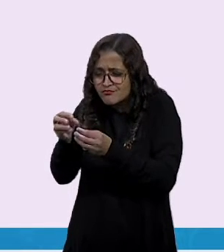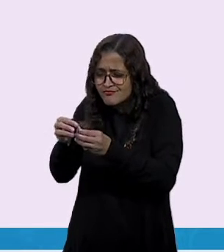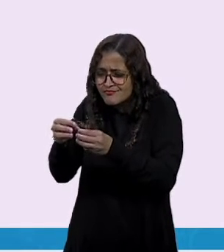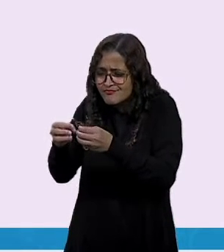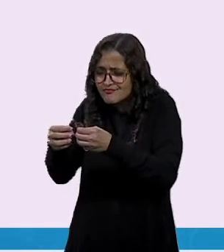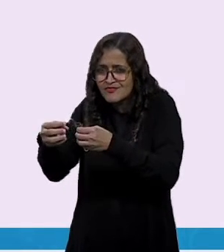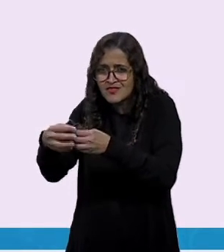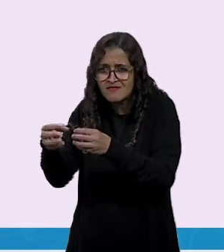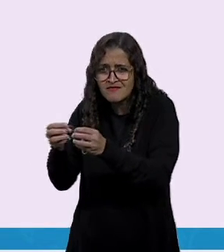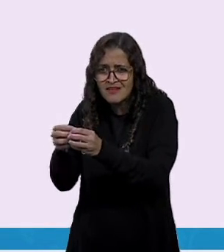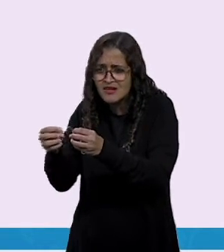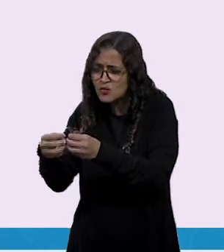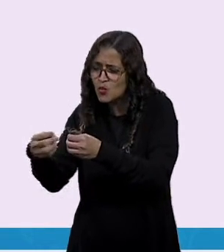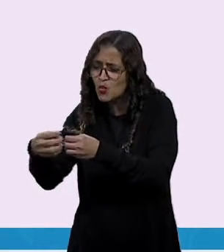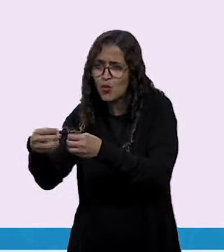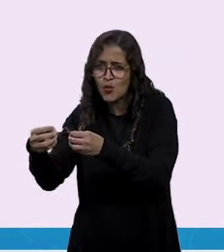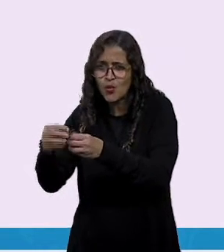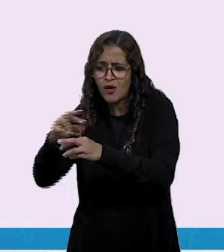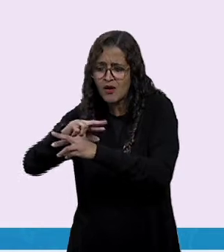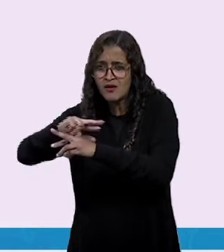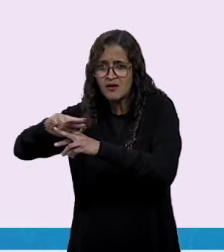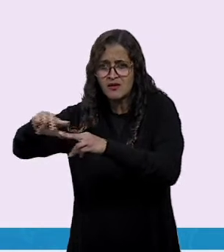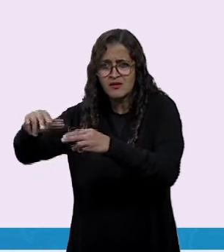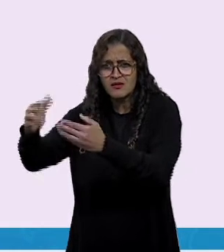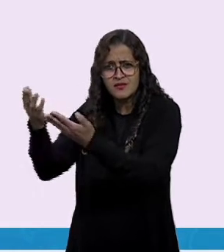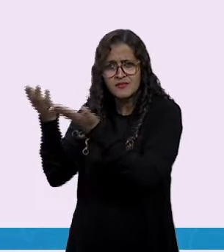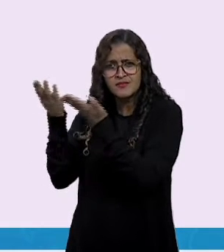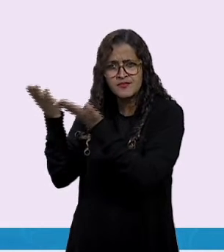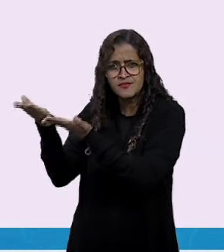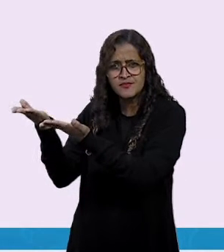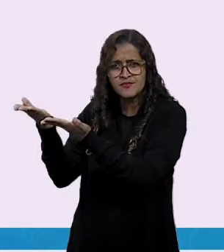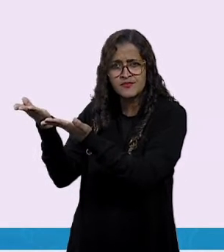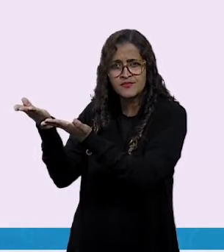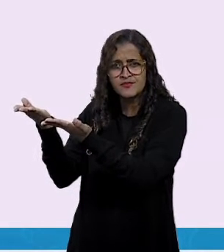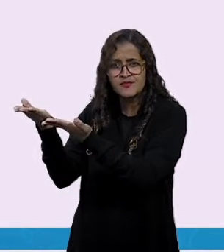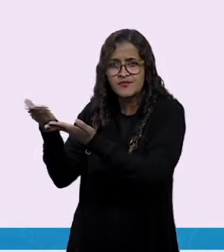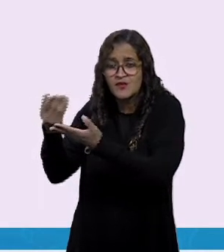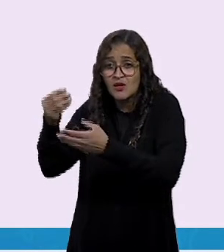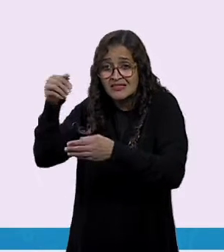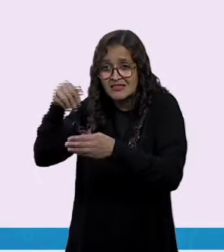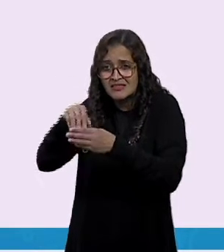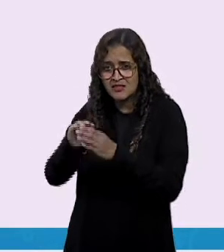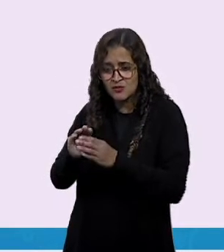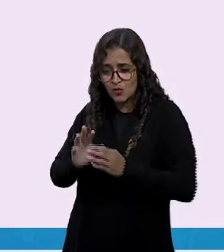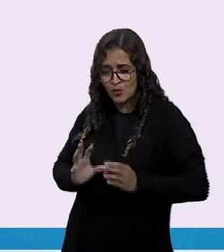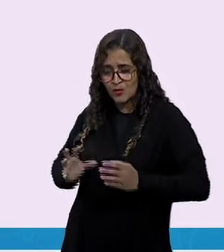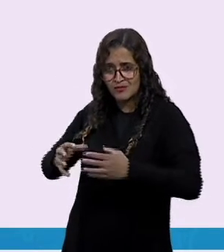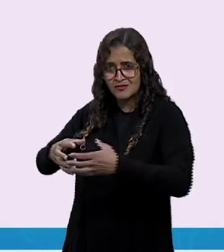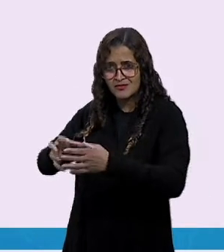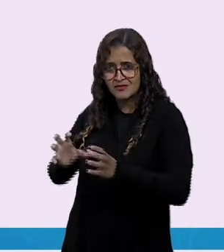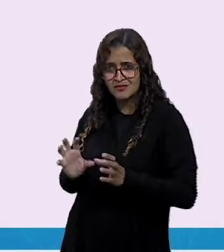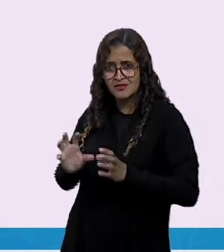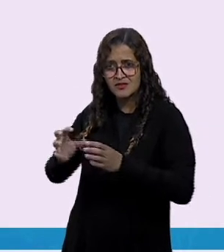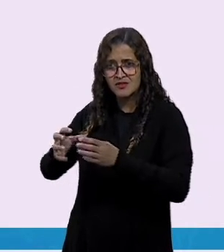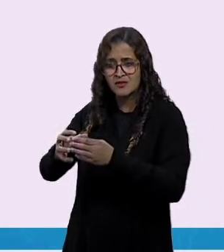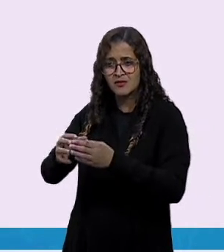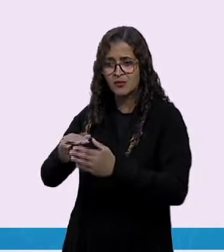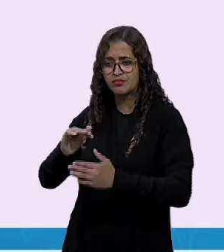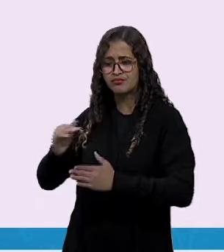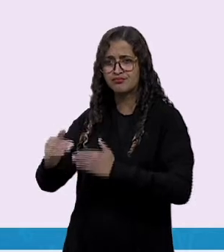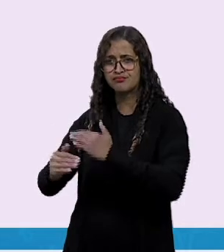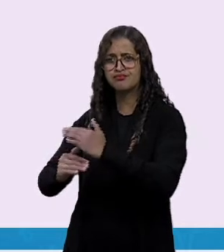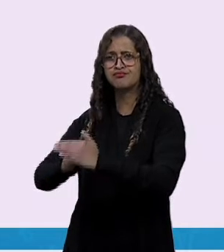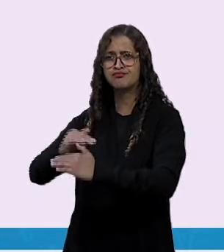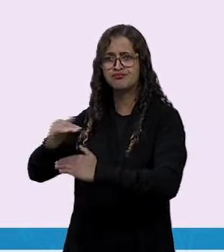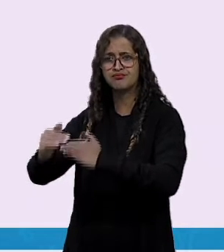tem vários ovos, aqui na imagem. Nesse, né, os ovos estão lá dentro, é o período de gestação. Nesse período